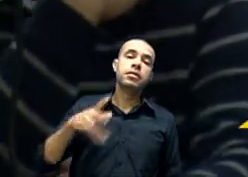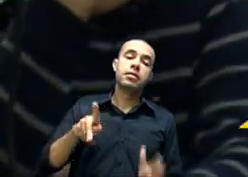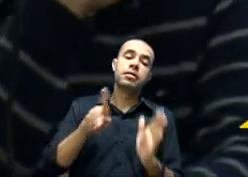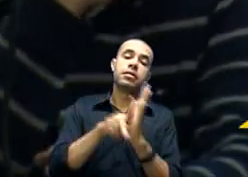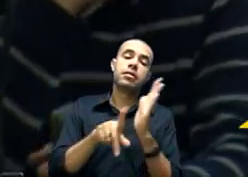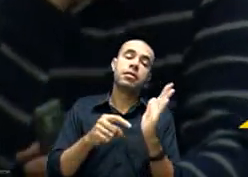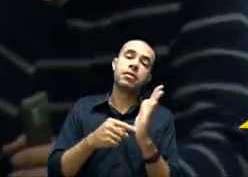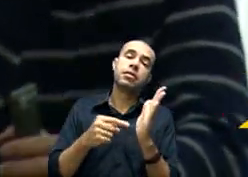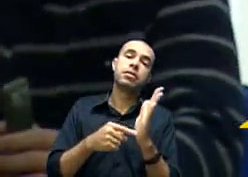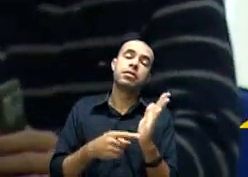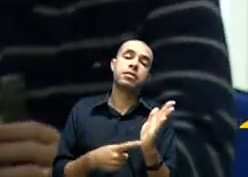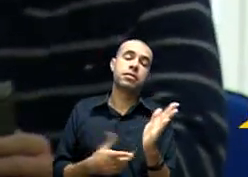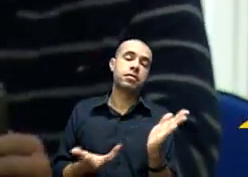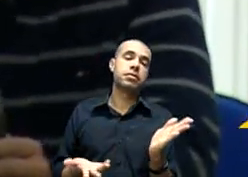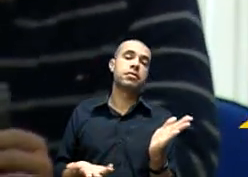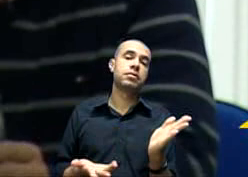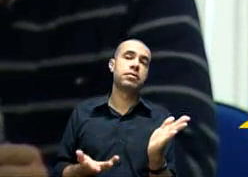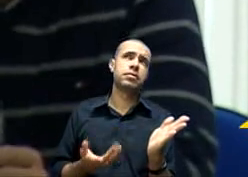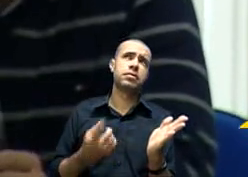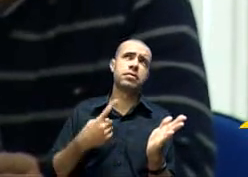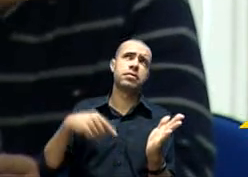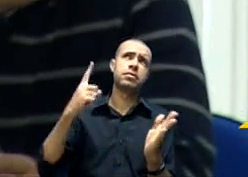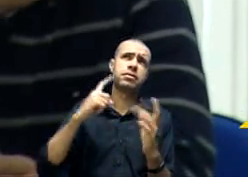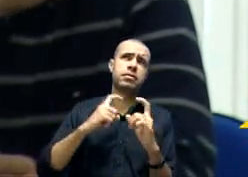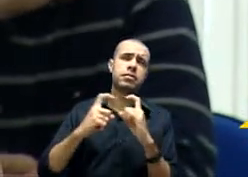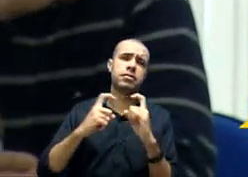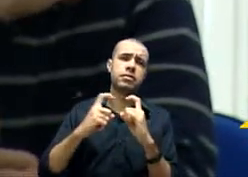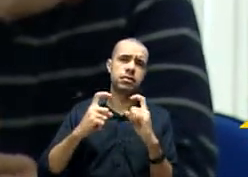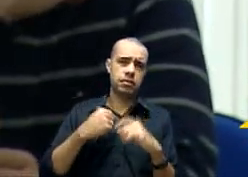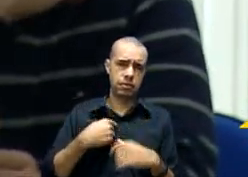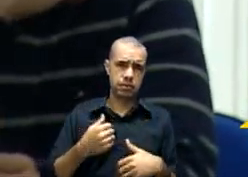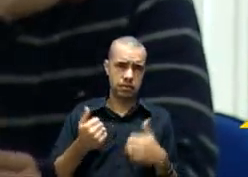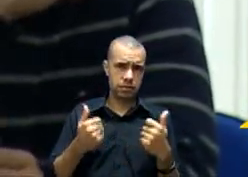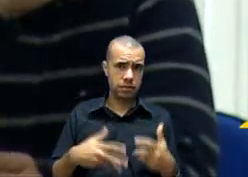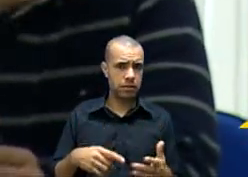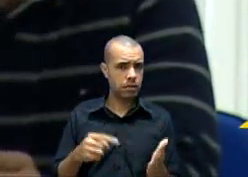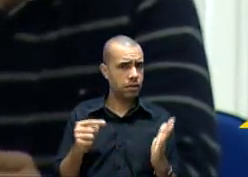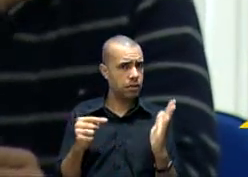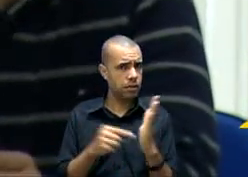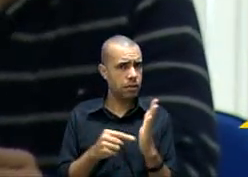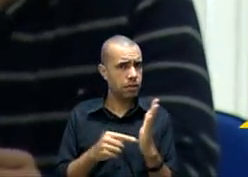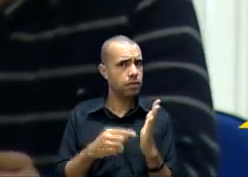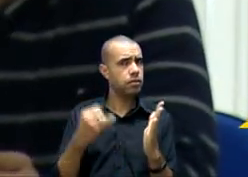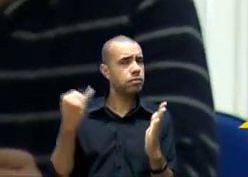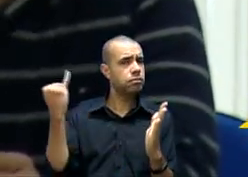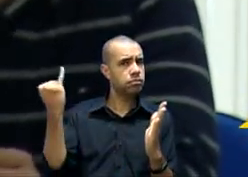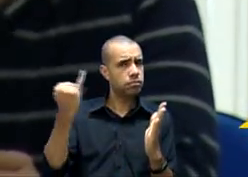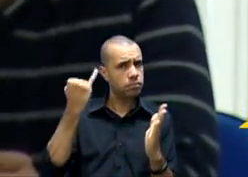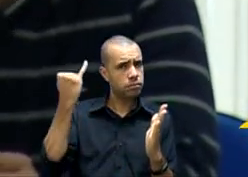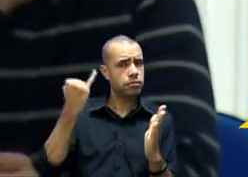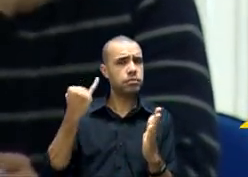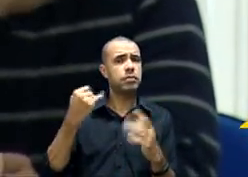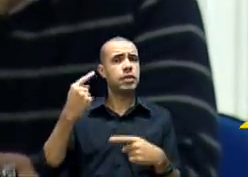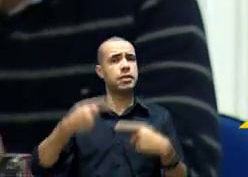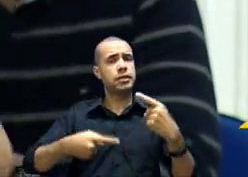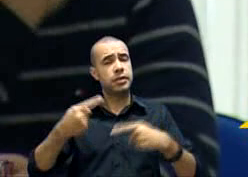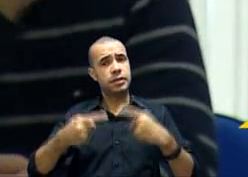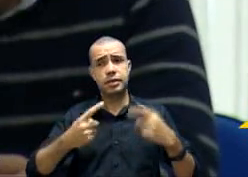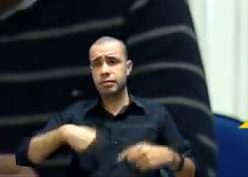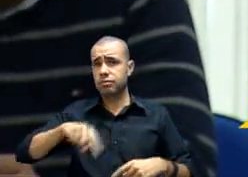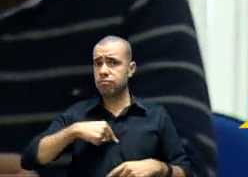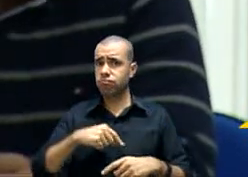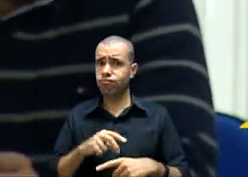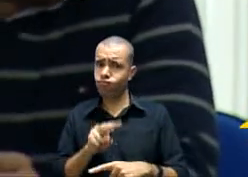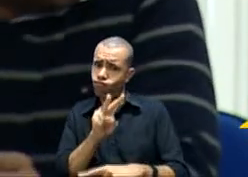como eu falei na última sessão, ele é importante que traz um debate que nós defendemos aqui, que